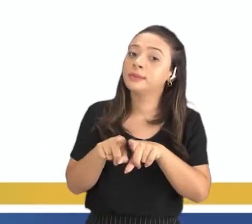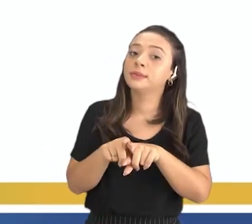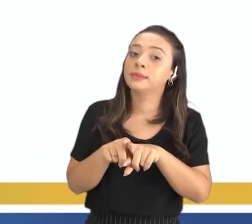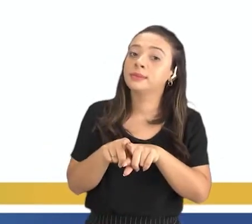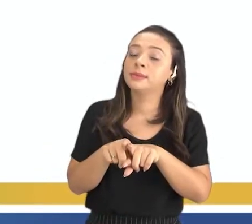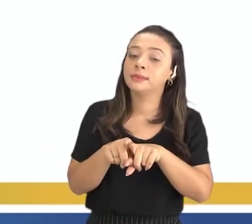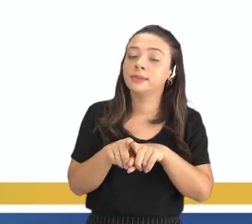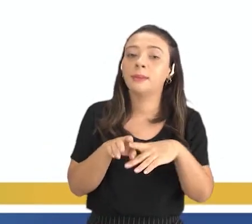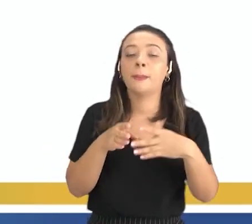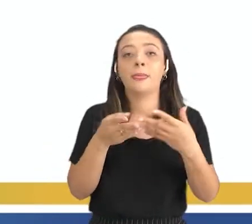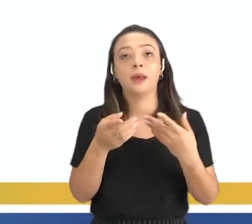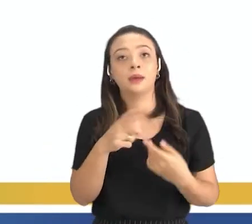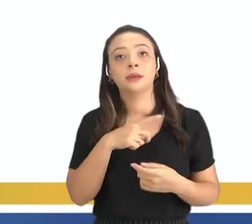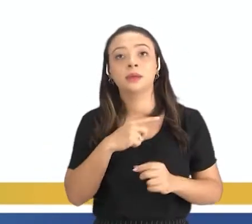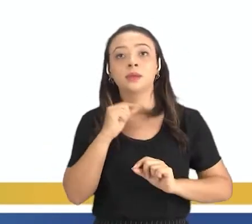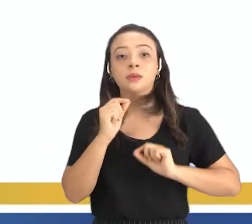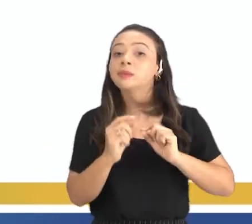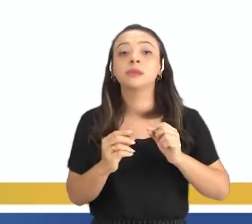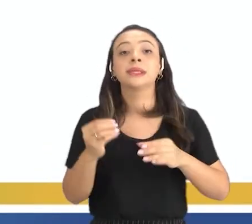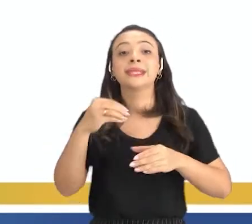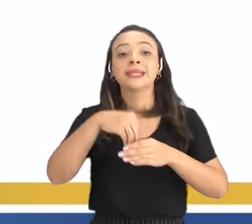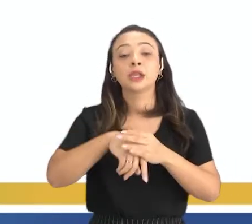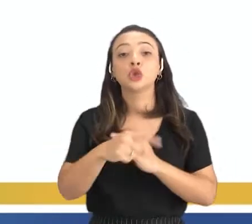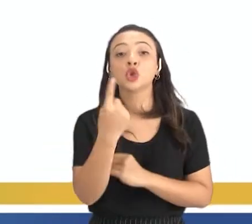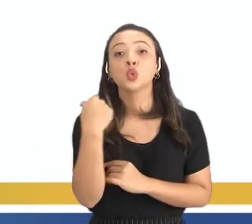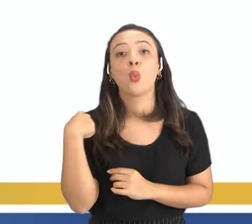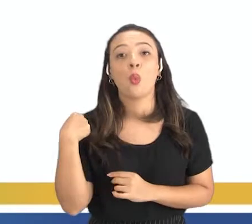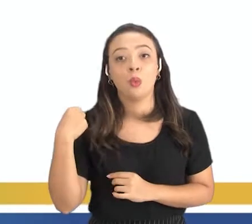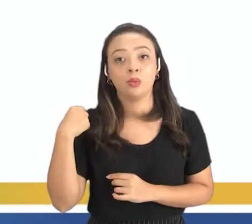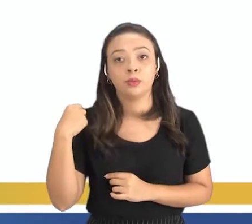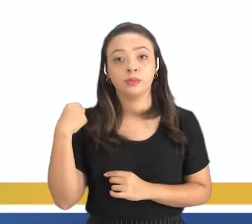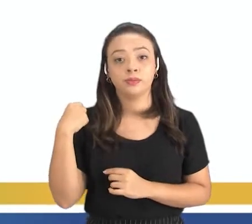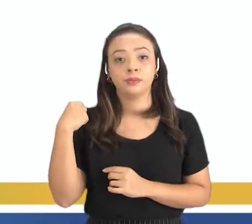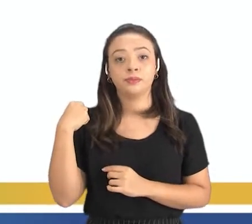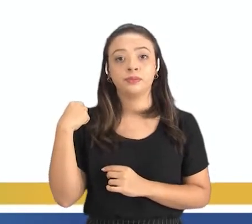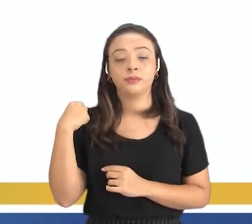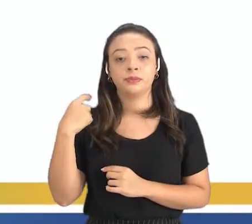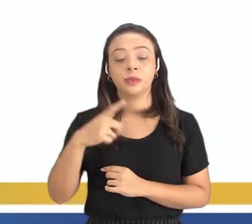aí, ó, ela tem dentro de uma camiseta,